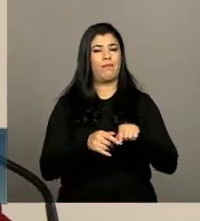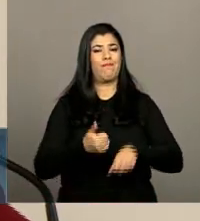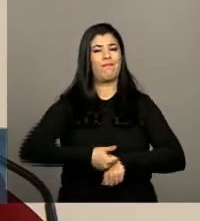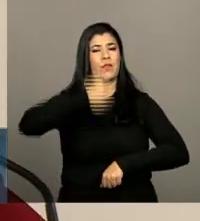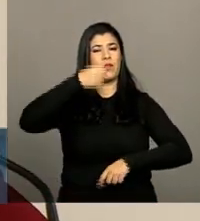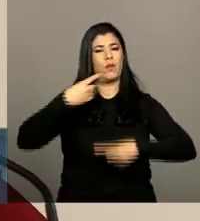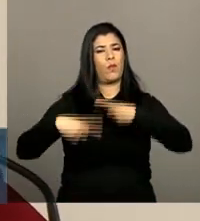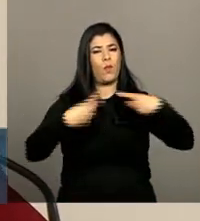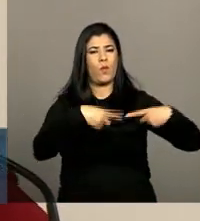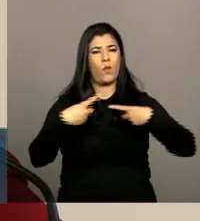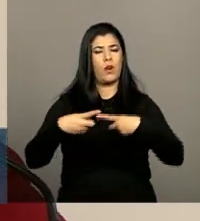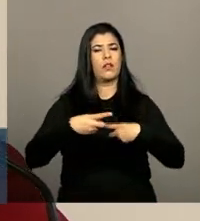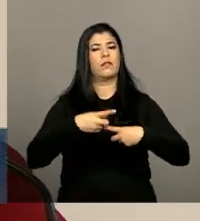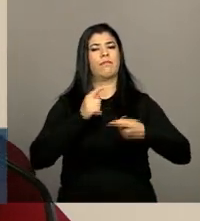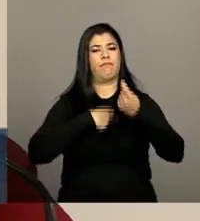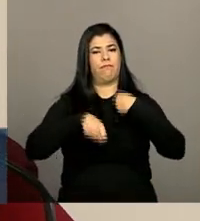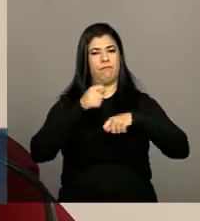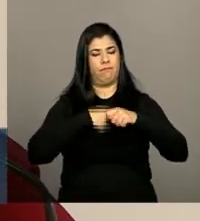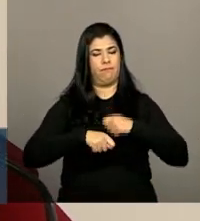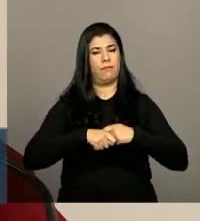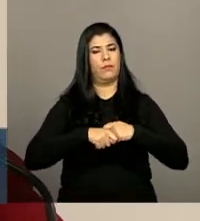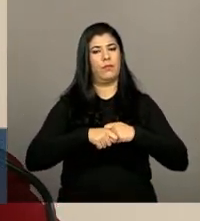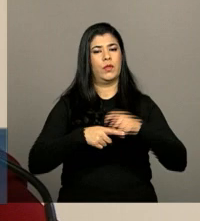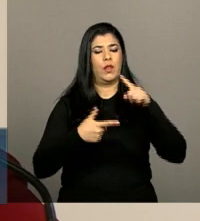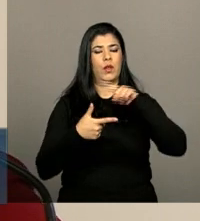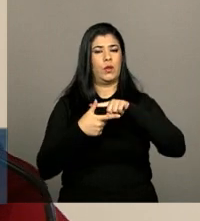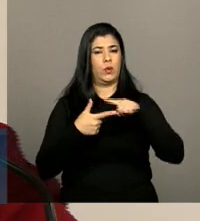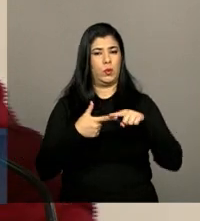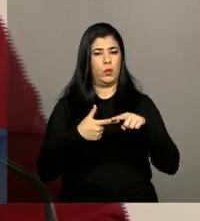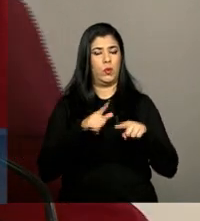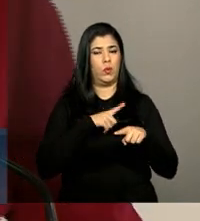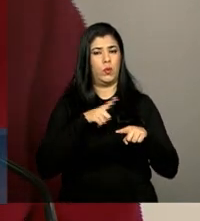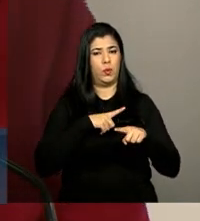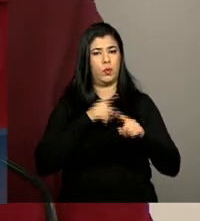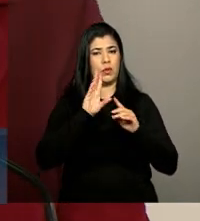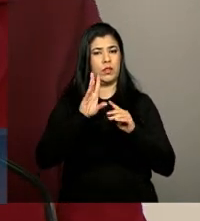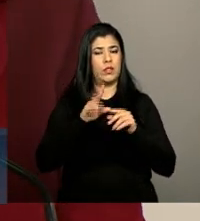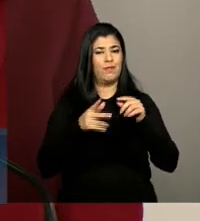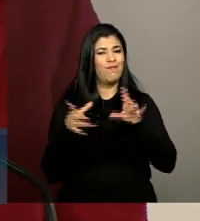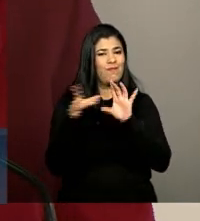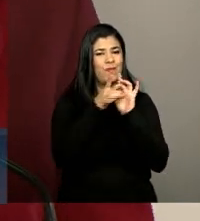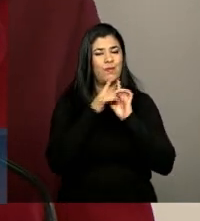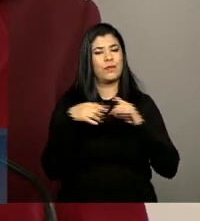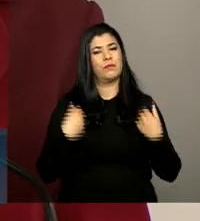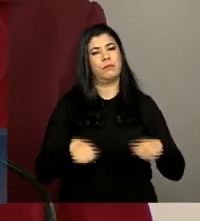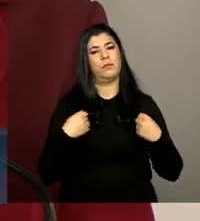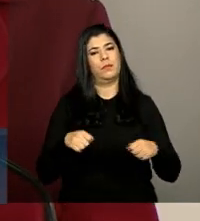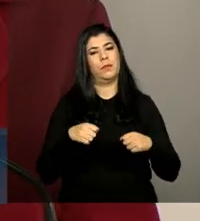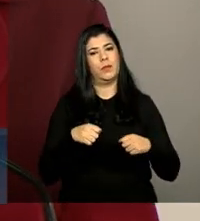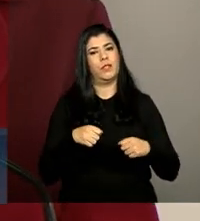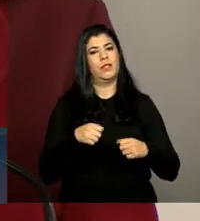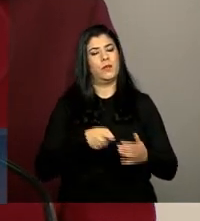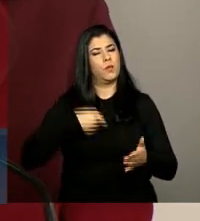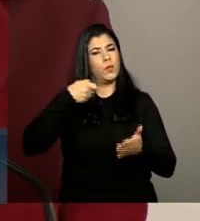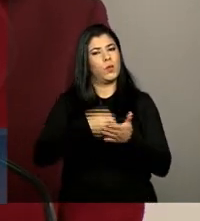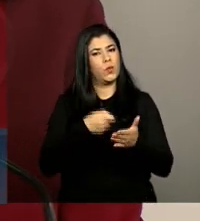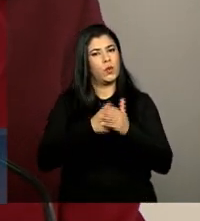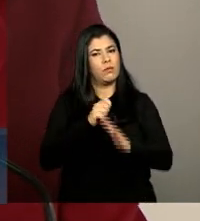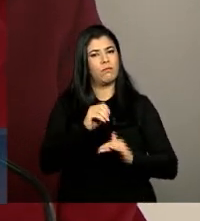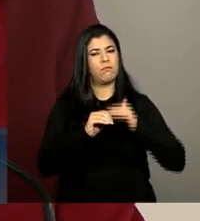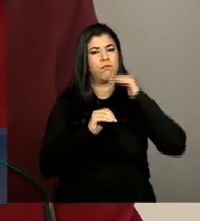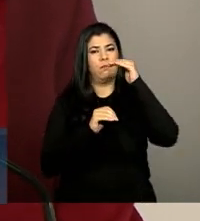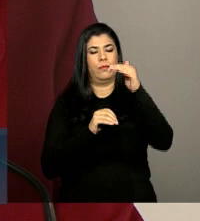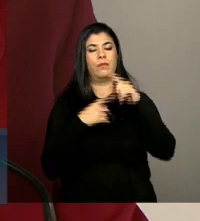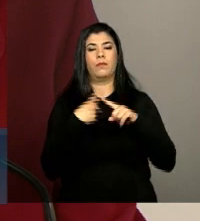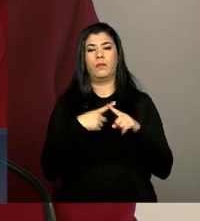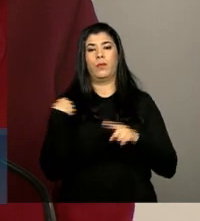economia essas diretrizes se complementam Mas elas também têm de ser desdobradas e